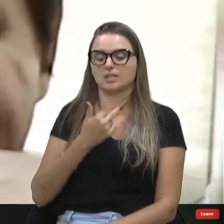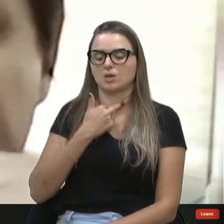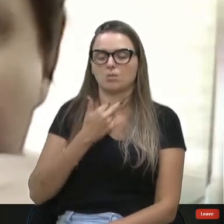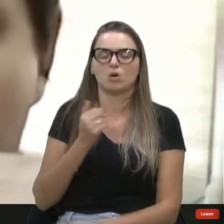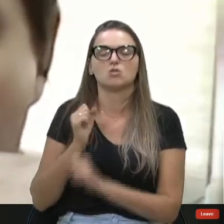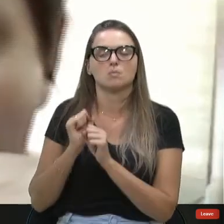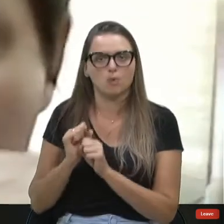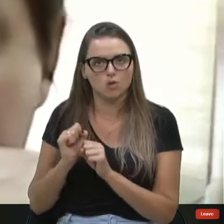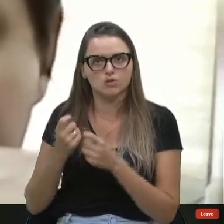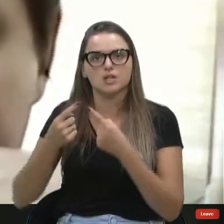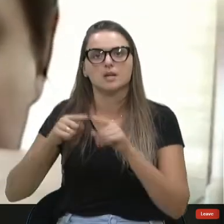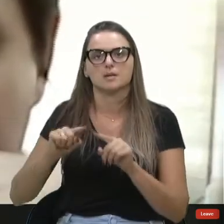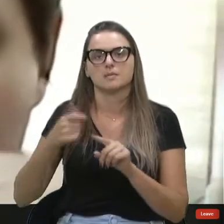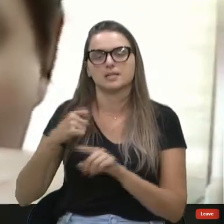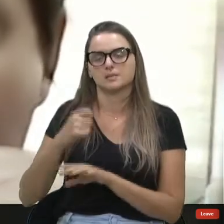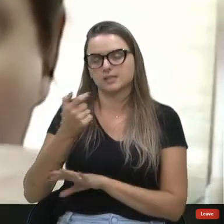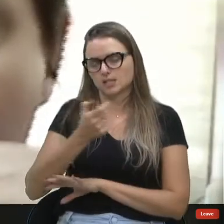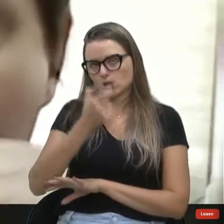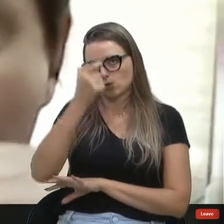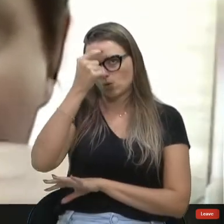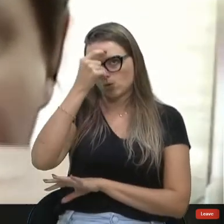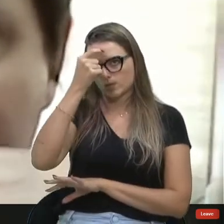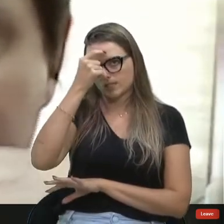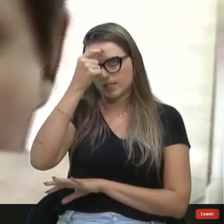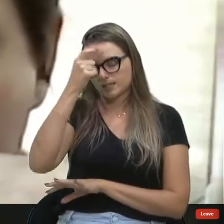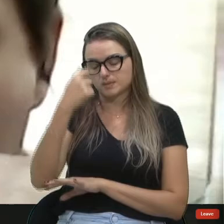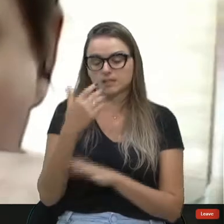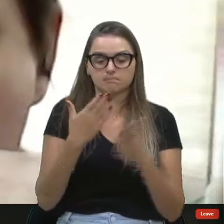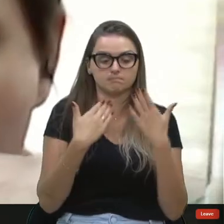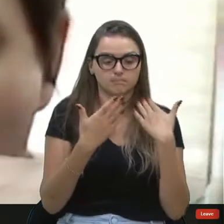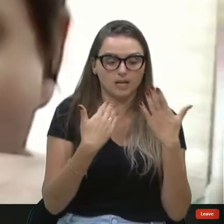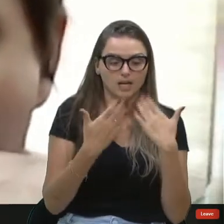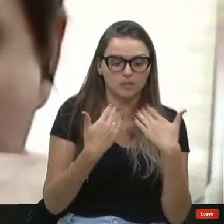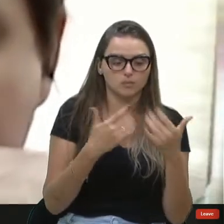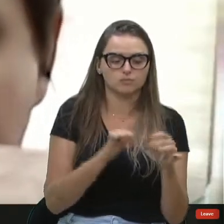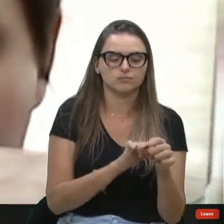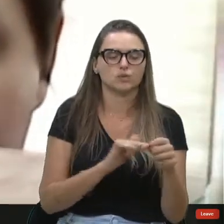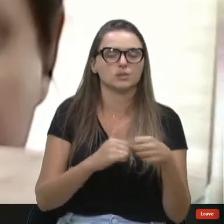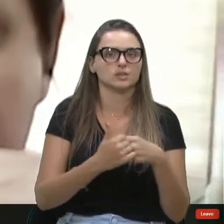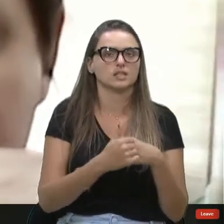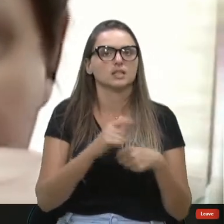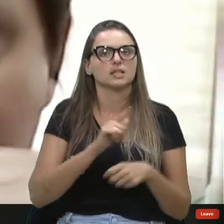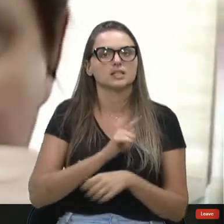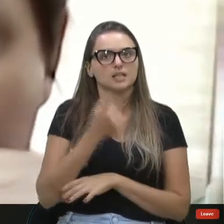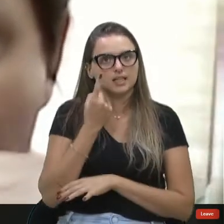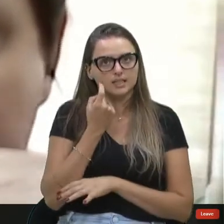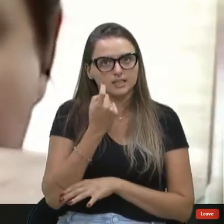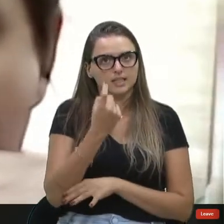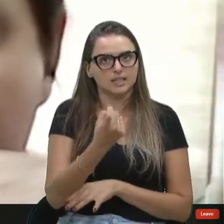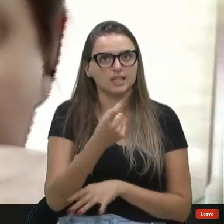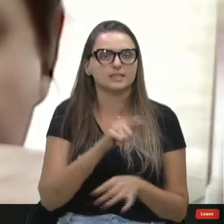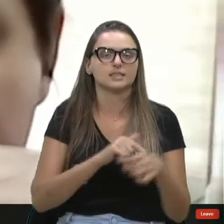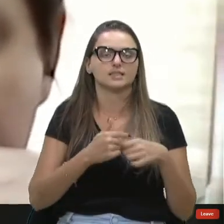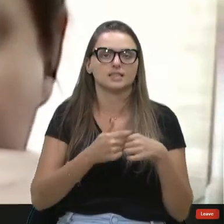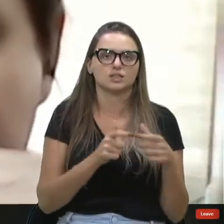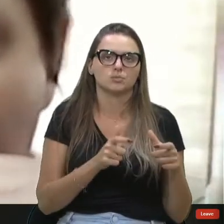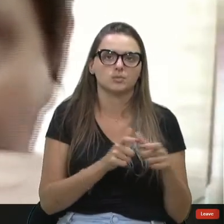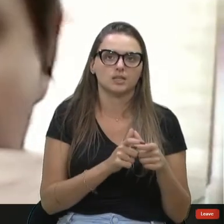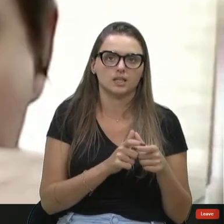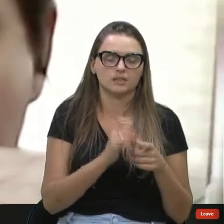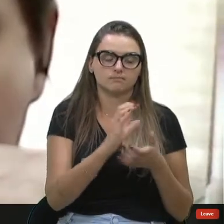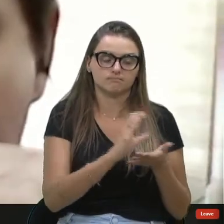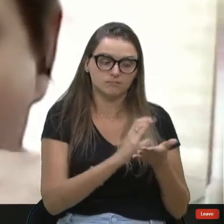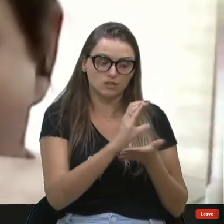tem que ter uma conscientização e uma conversa para que haja um pouco mais de interesse das cidades menores de investir nessa